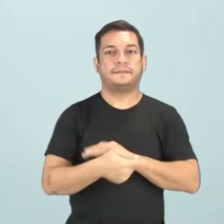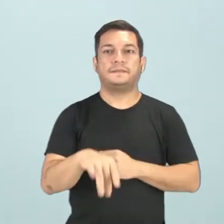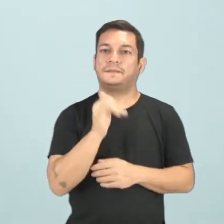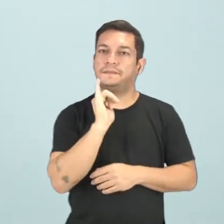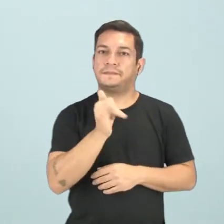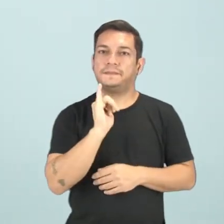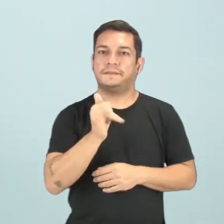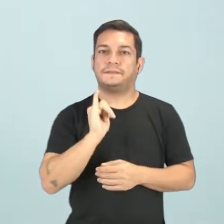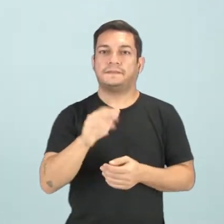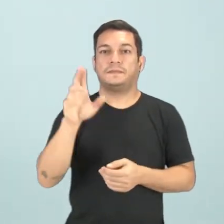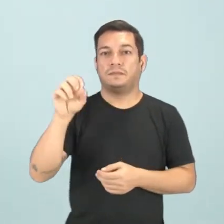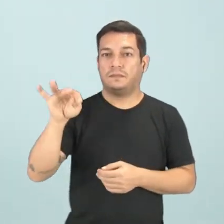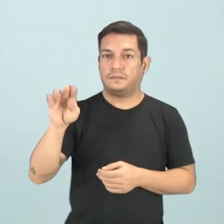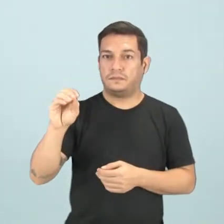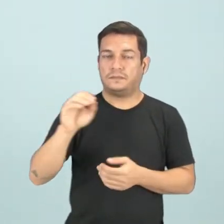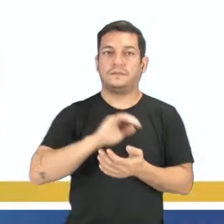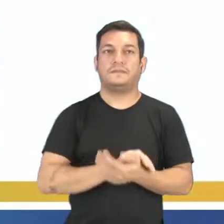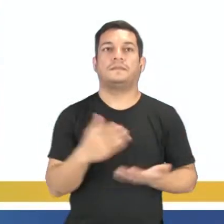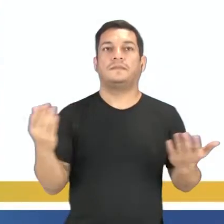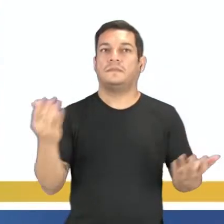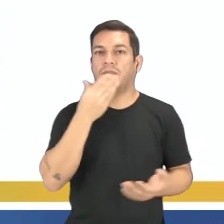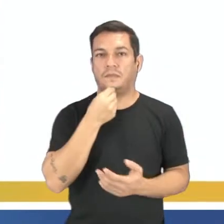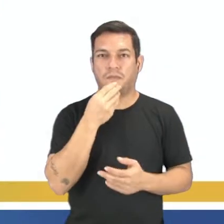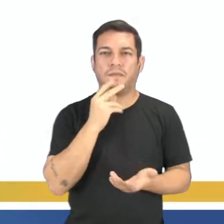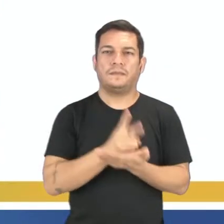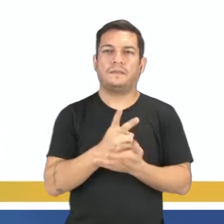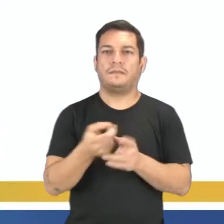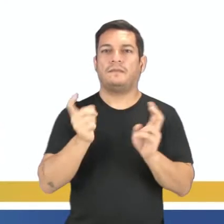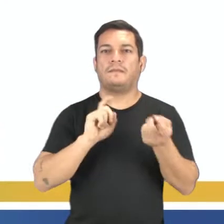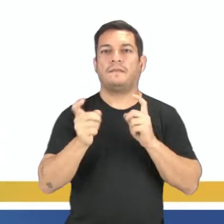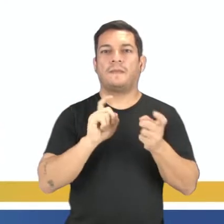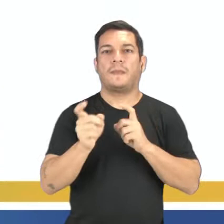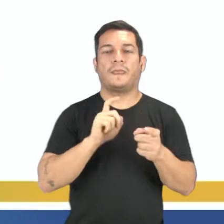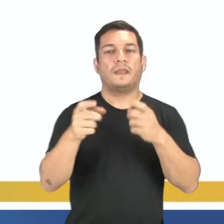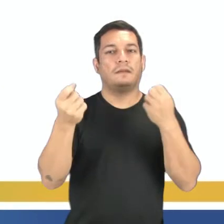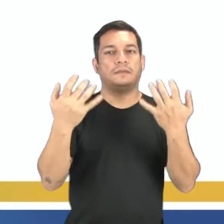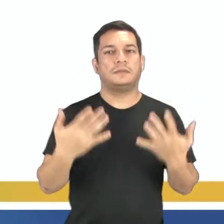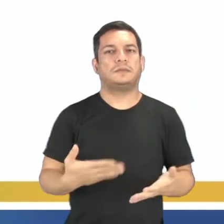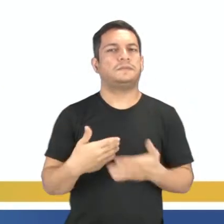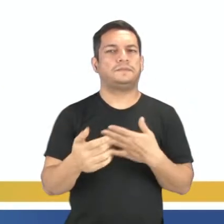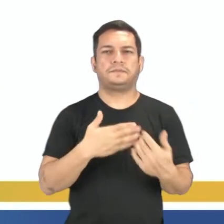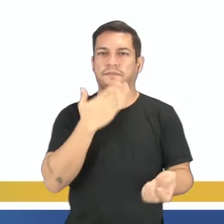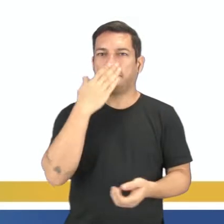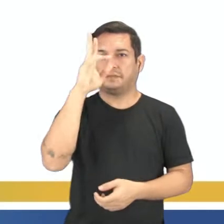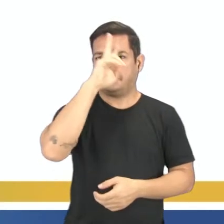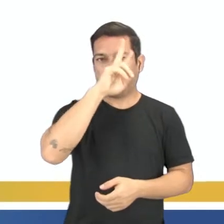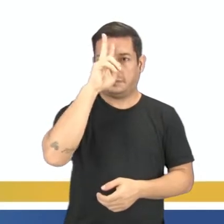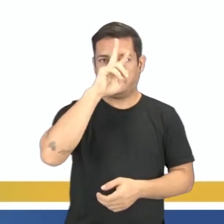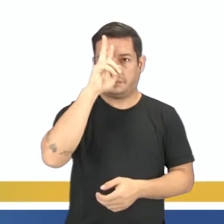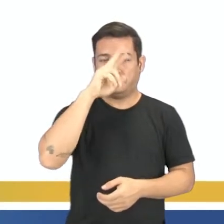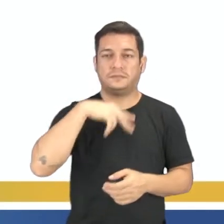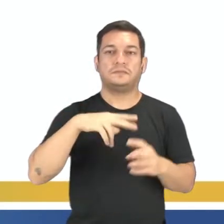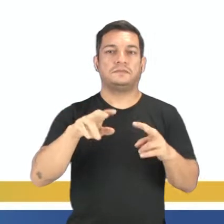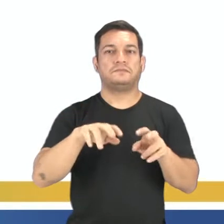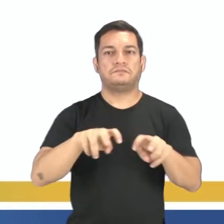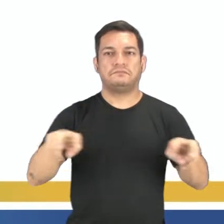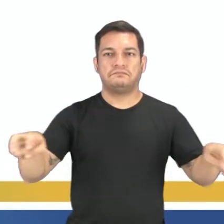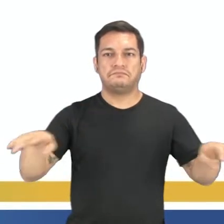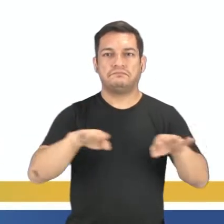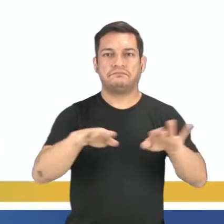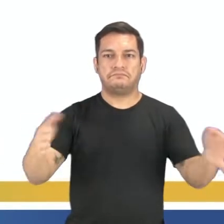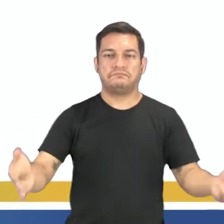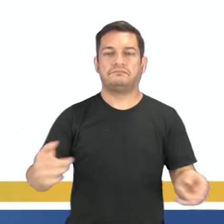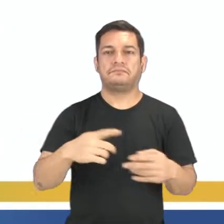conto. Então, o homem sempre se reuniu para contar qualquer tipo de história, seja em volta da mesa,